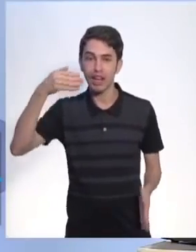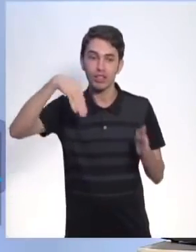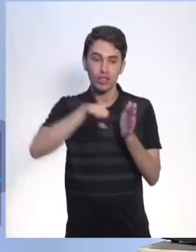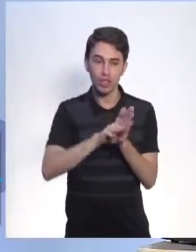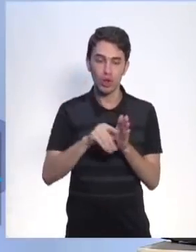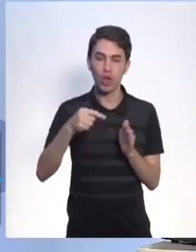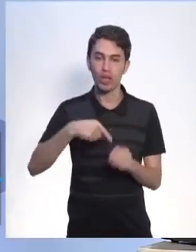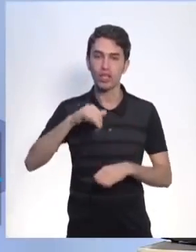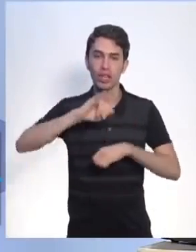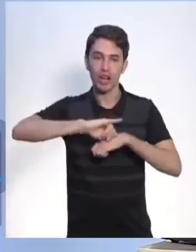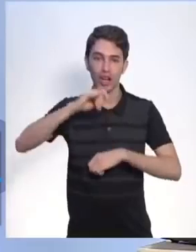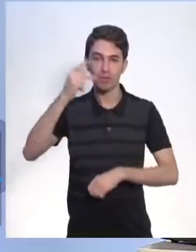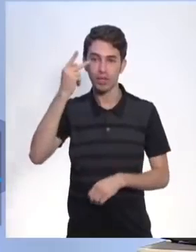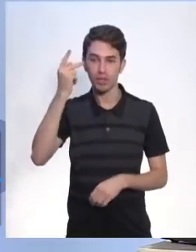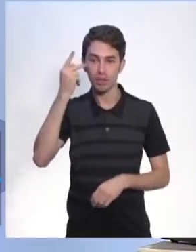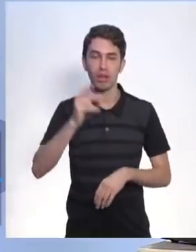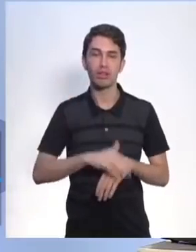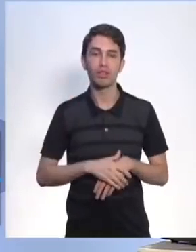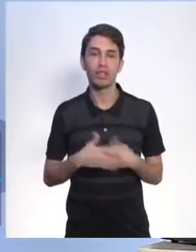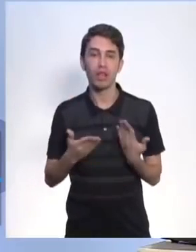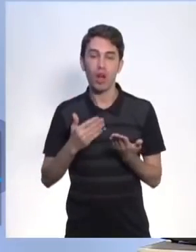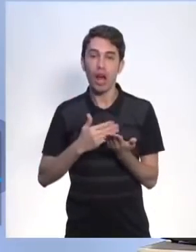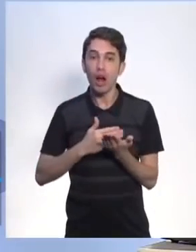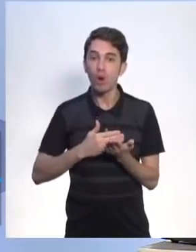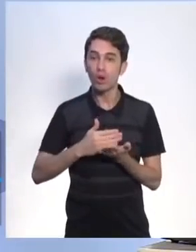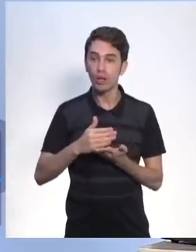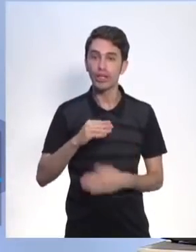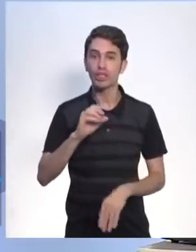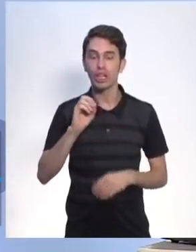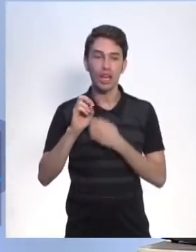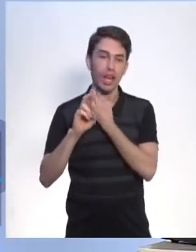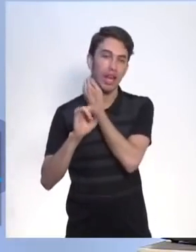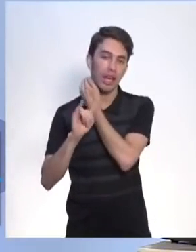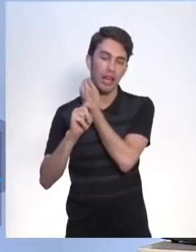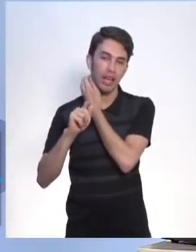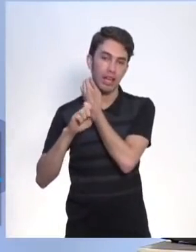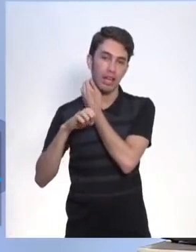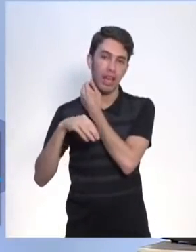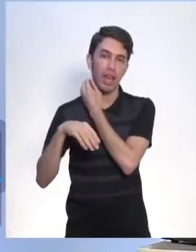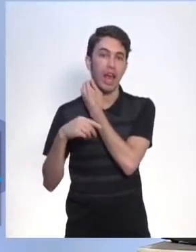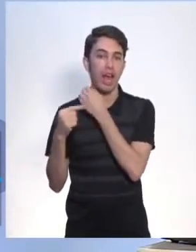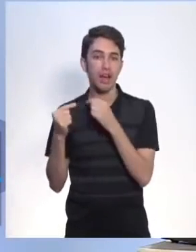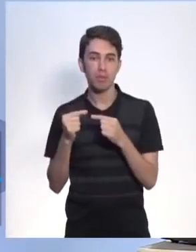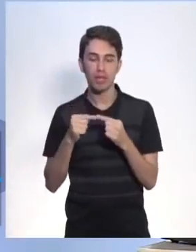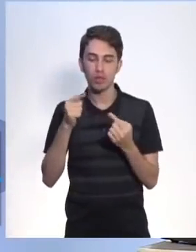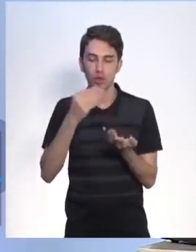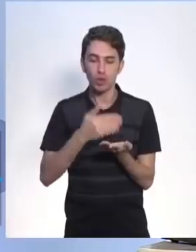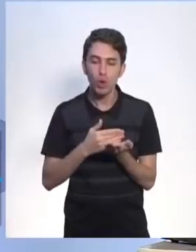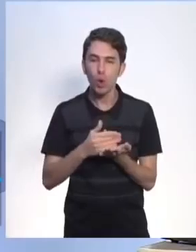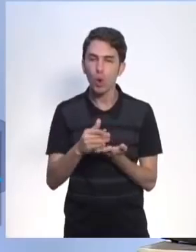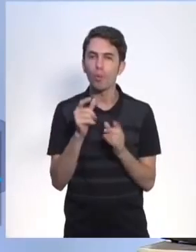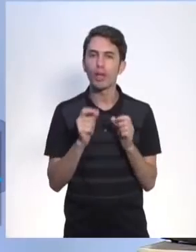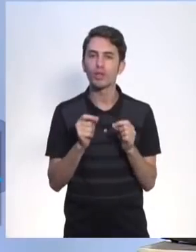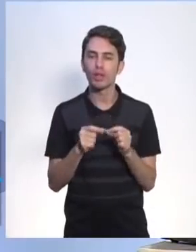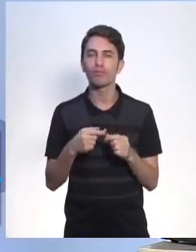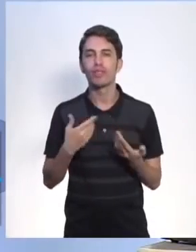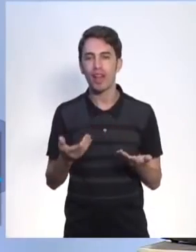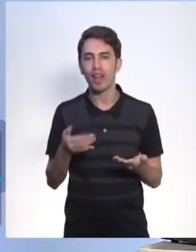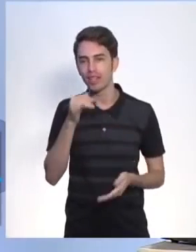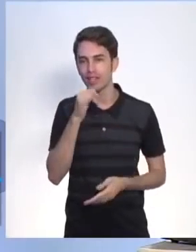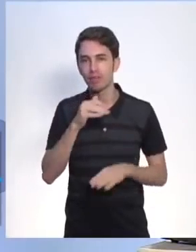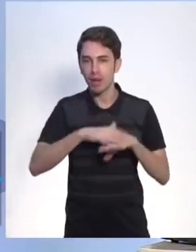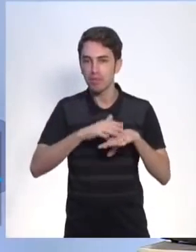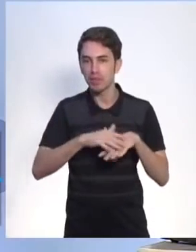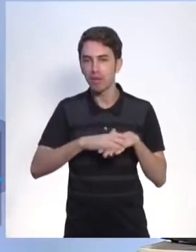aqui em São Paulo. Então, a origem é onde inicia, por isso que nós começamos pelo zero, né? Então, o zero aí seria a